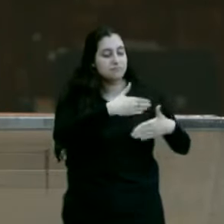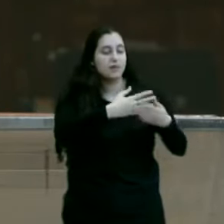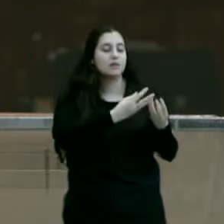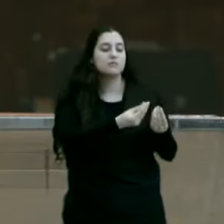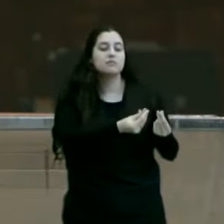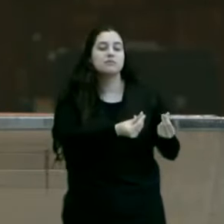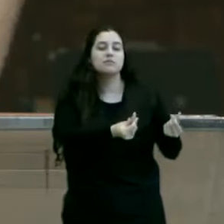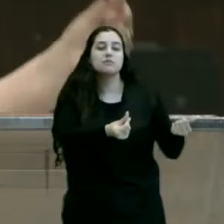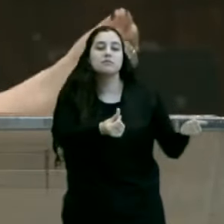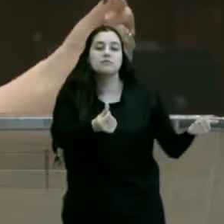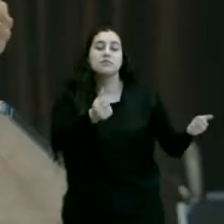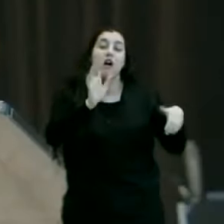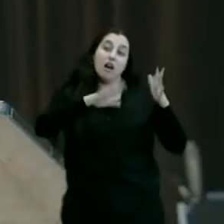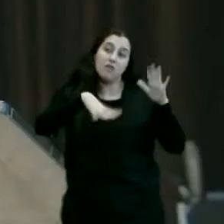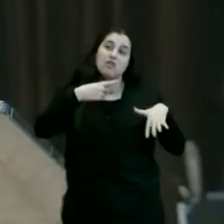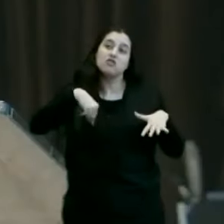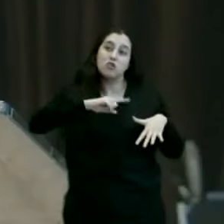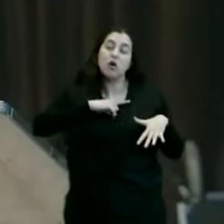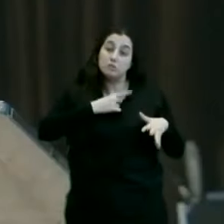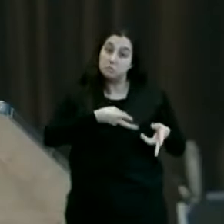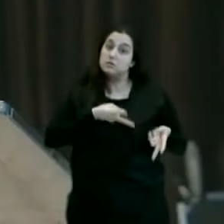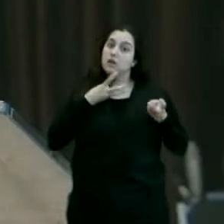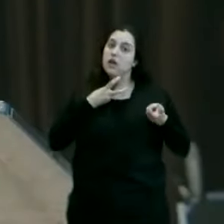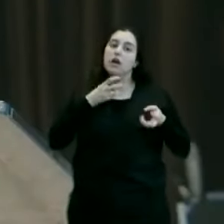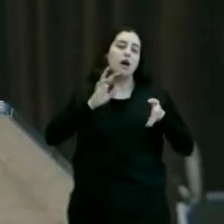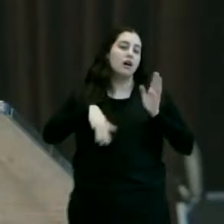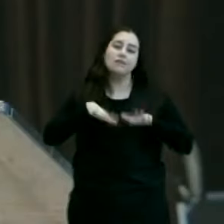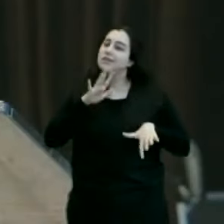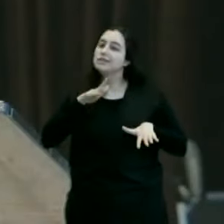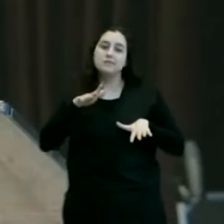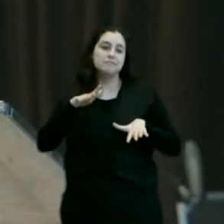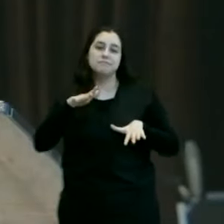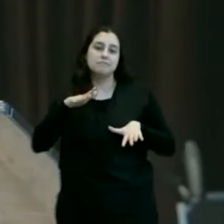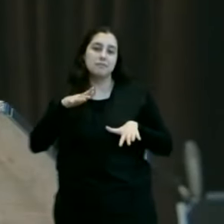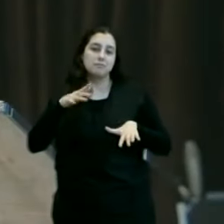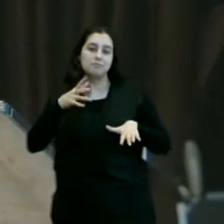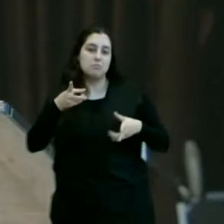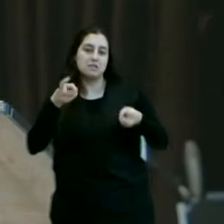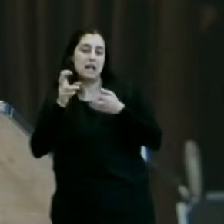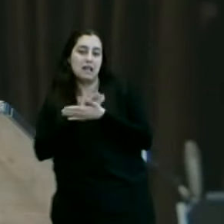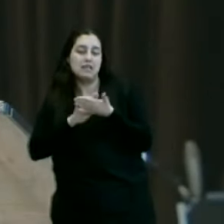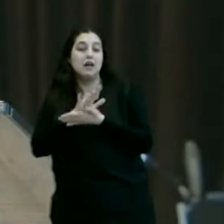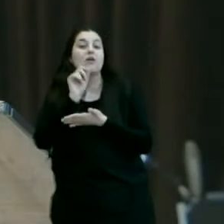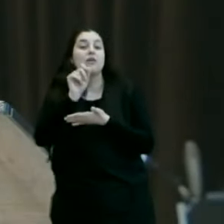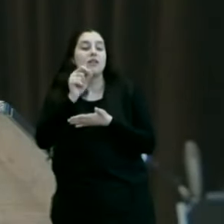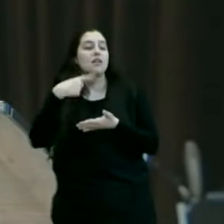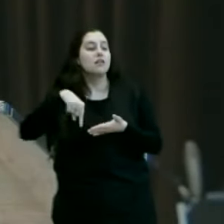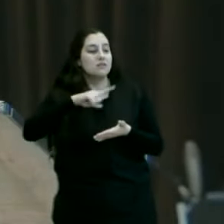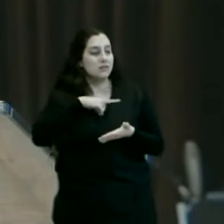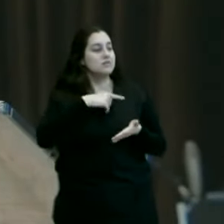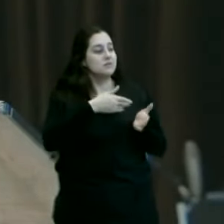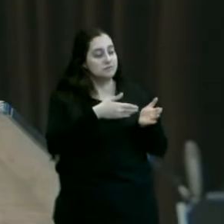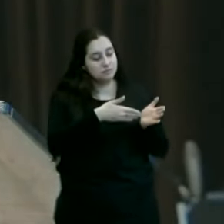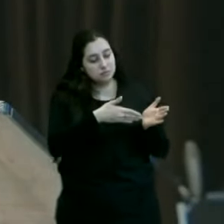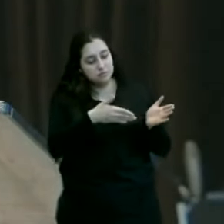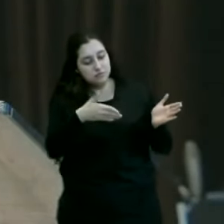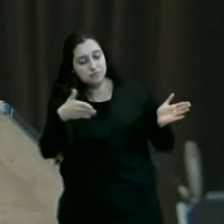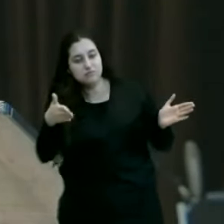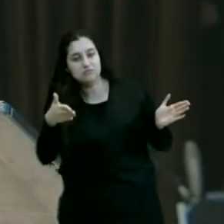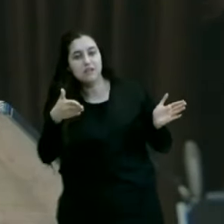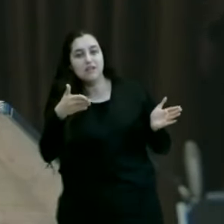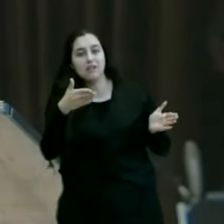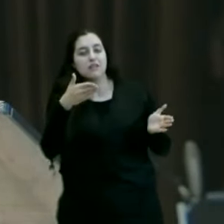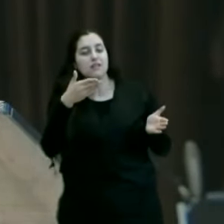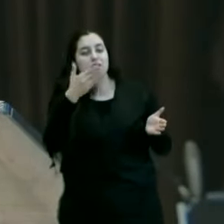conscientemente, às vezes inconscientemente, mas na maioria das vezes conscientemente, vamos nos desconfigurando